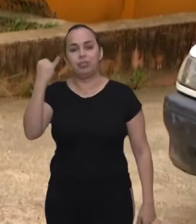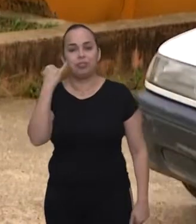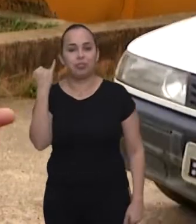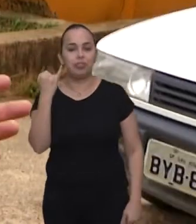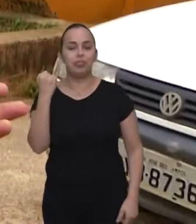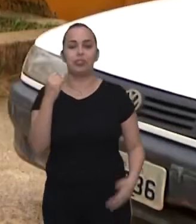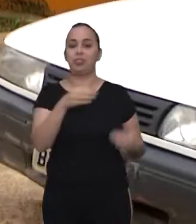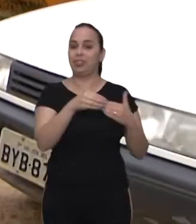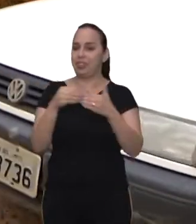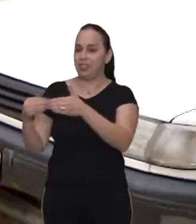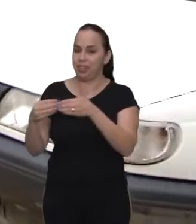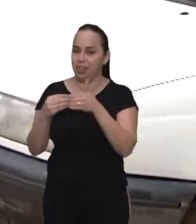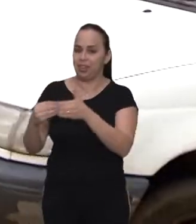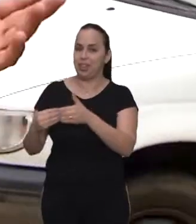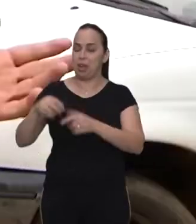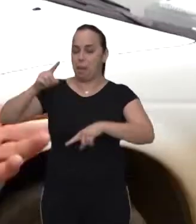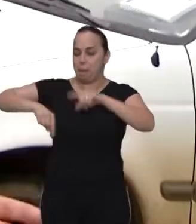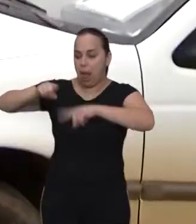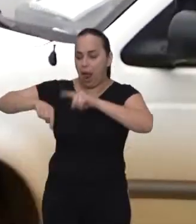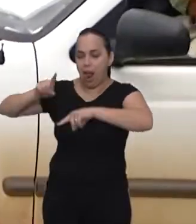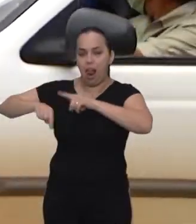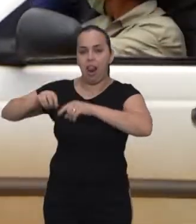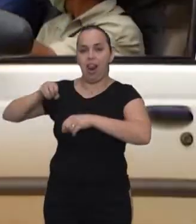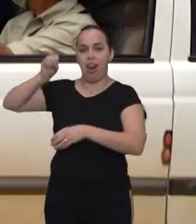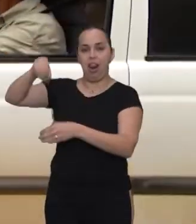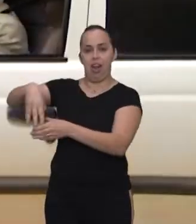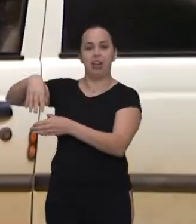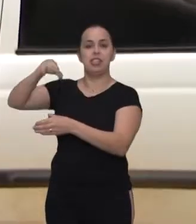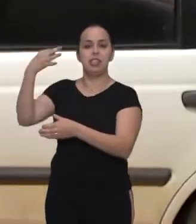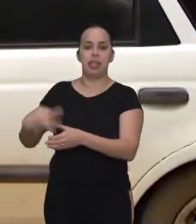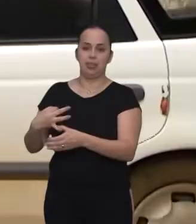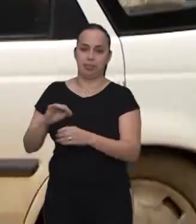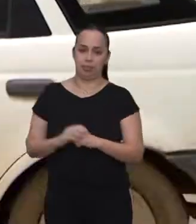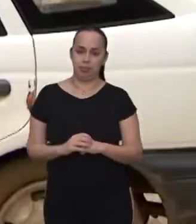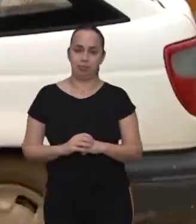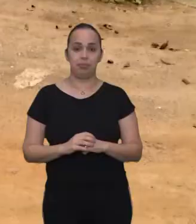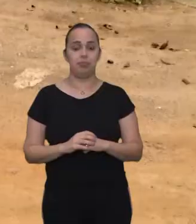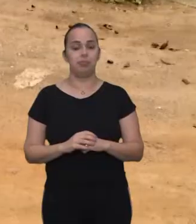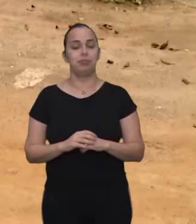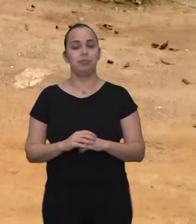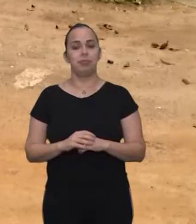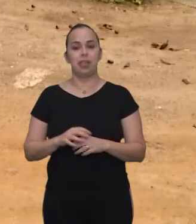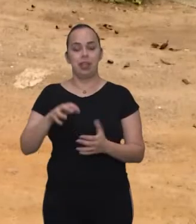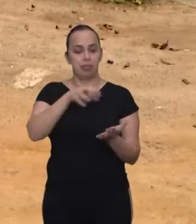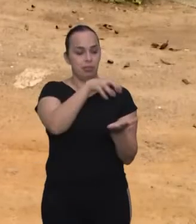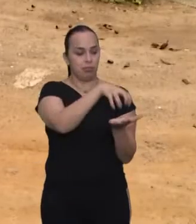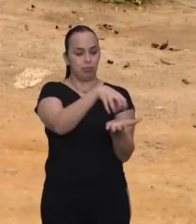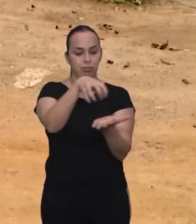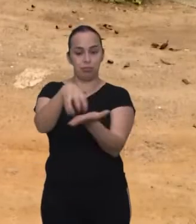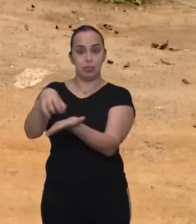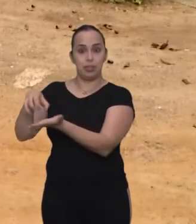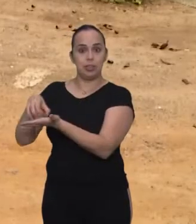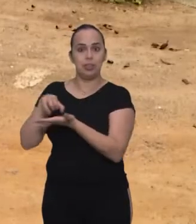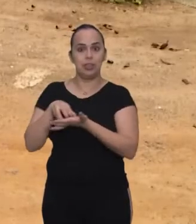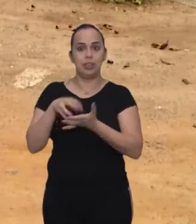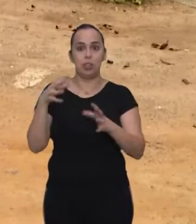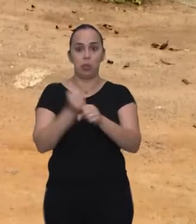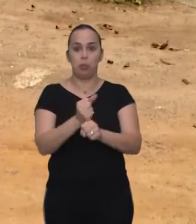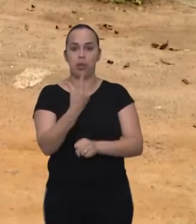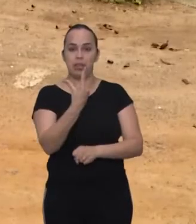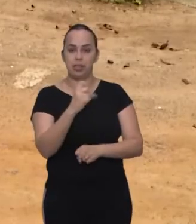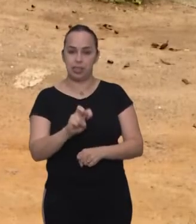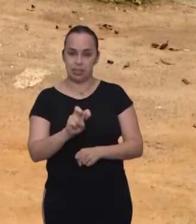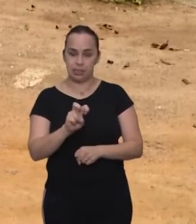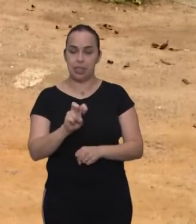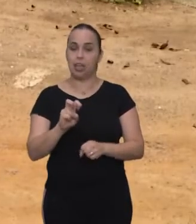para que a gente possa trazer os materiais aqui e descartar no local correto em toda a cidade a prefeitura tem 15 pontos